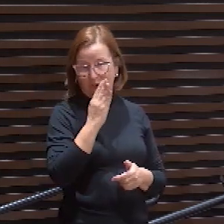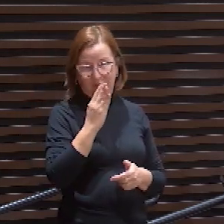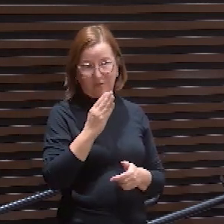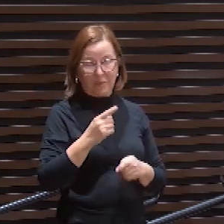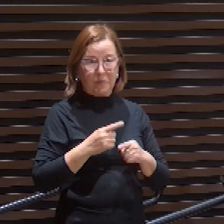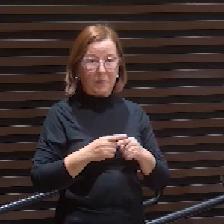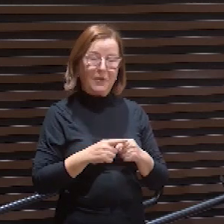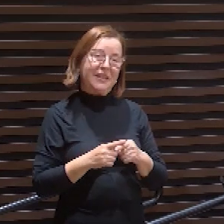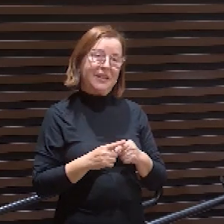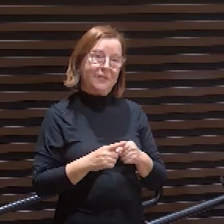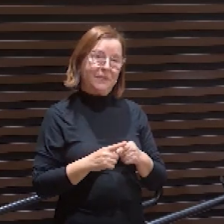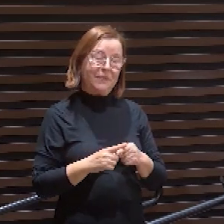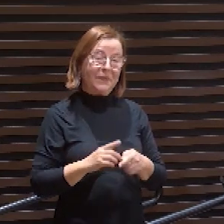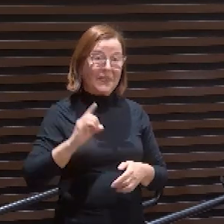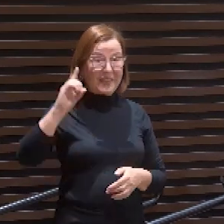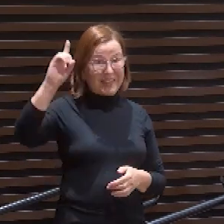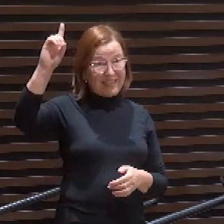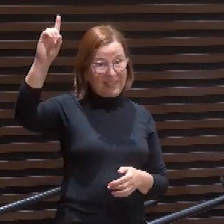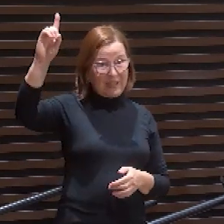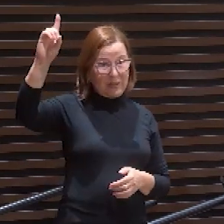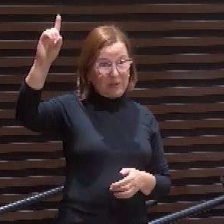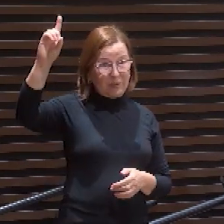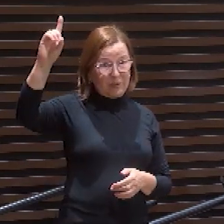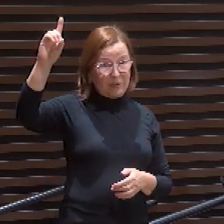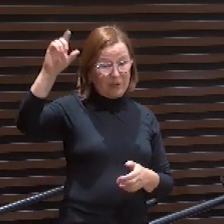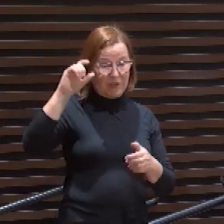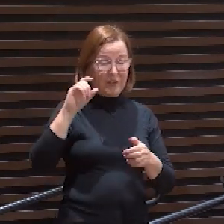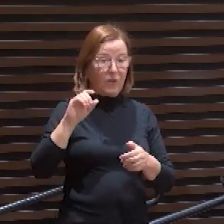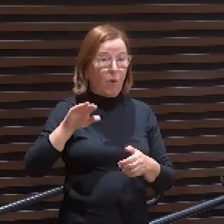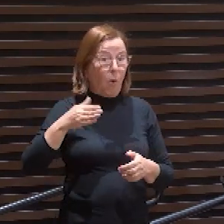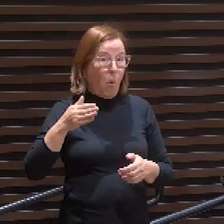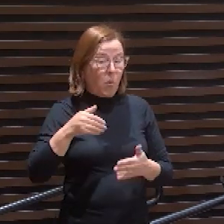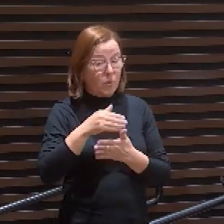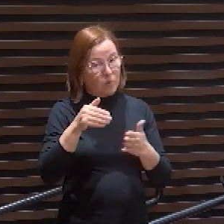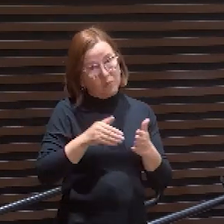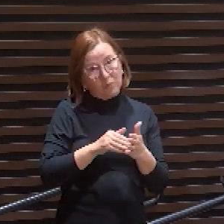Porque com Deus é tudo ou nada.